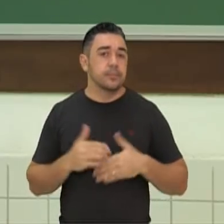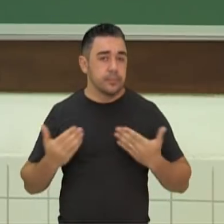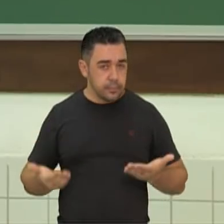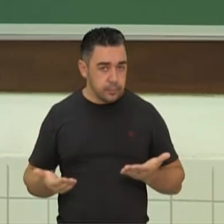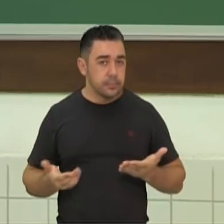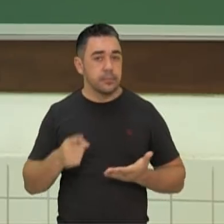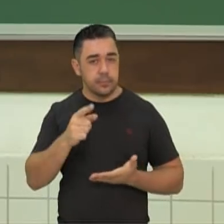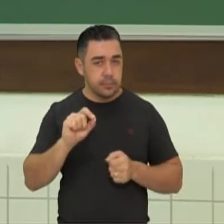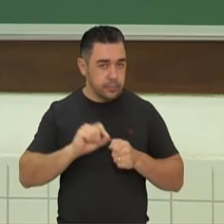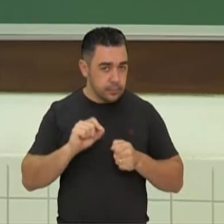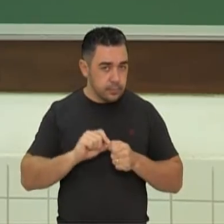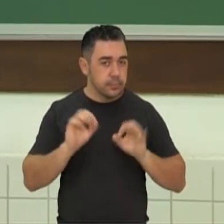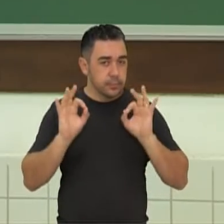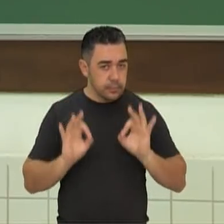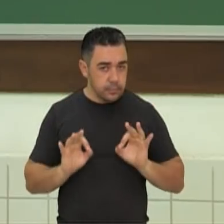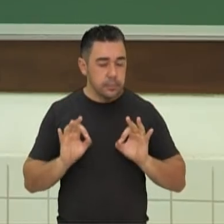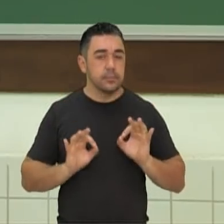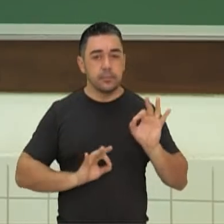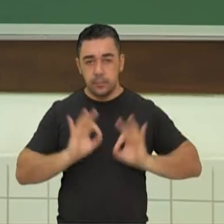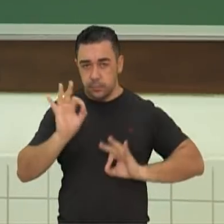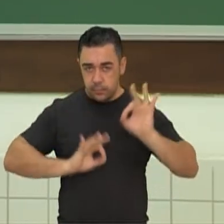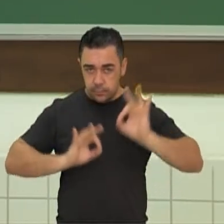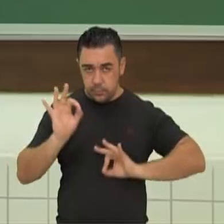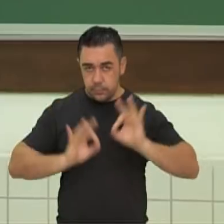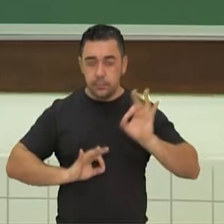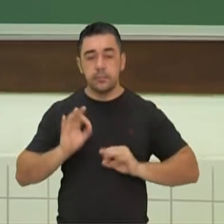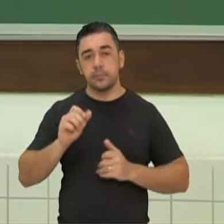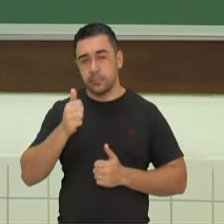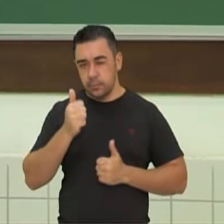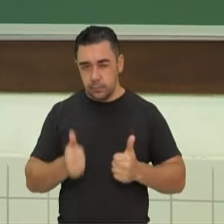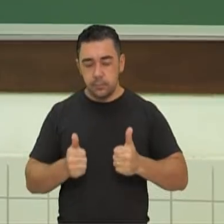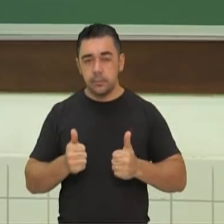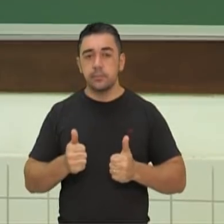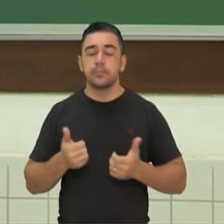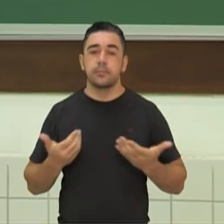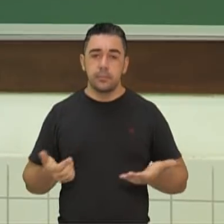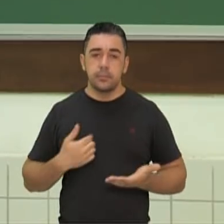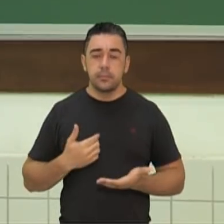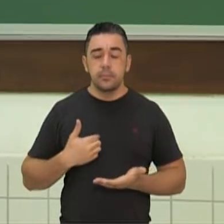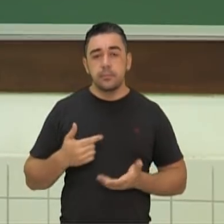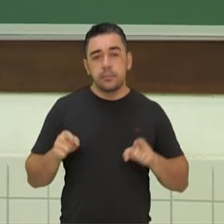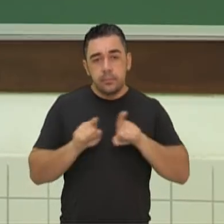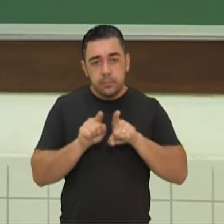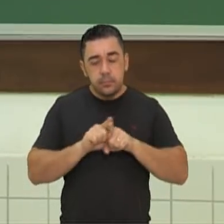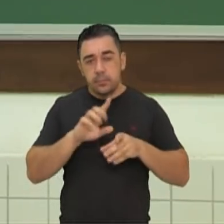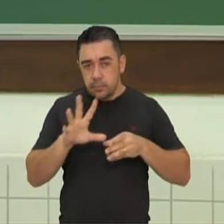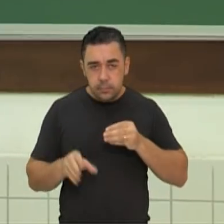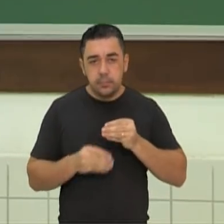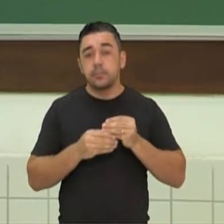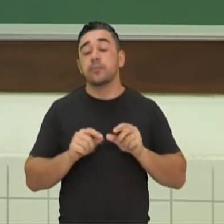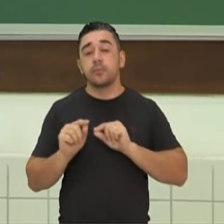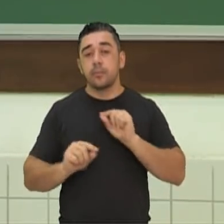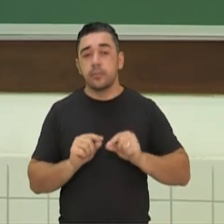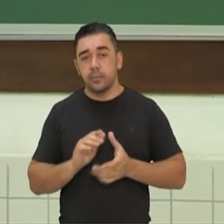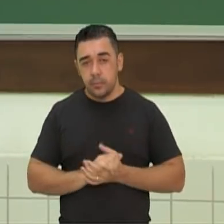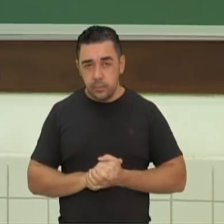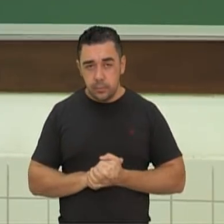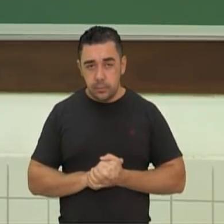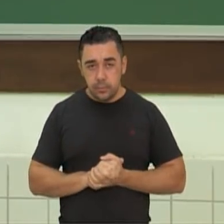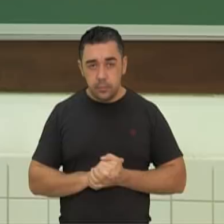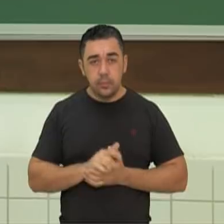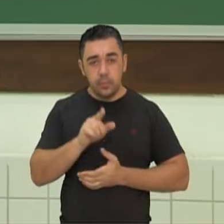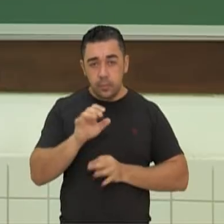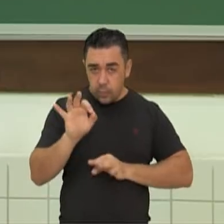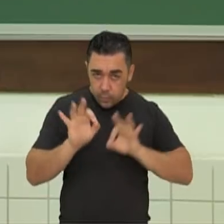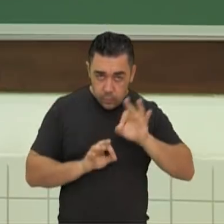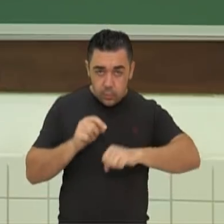Então, façam isso, se programem, organizem-se, tá bom? A propósito, o professor gostaria de fazer mais uma ressalva dizendo assim: